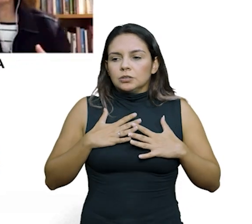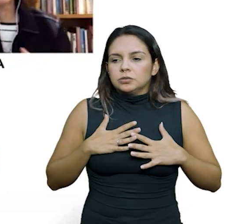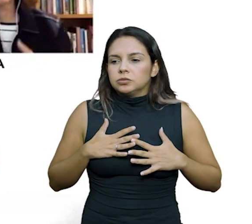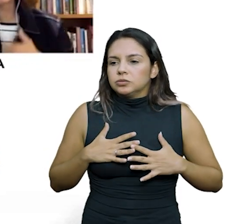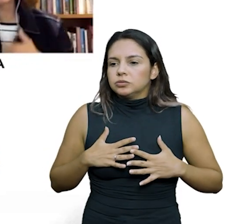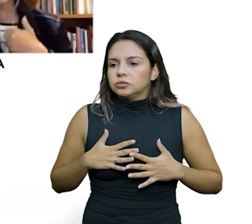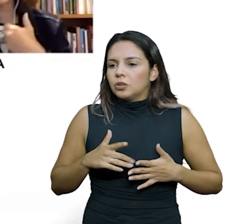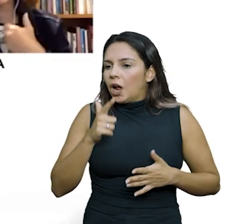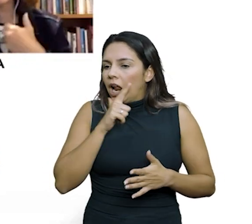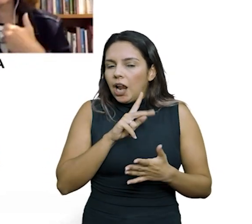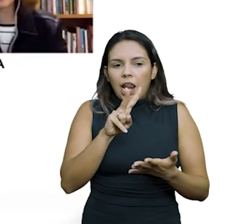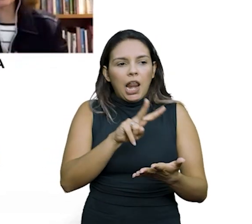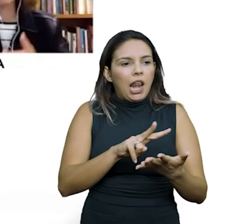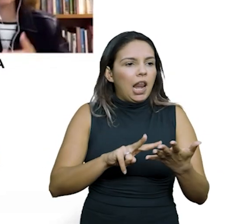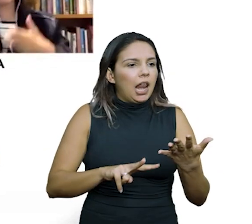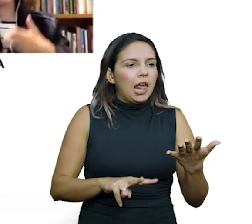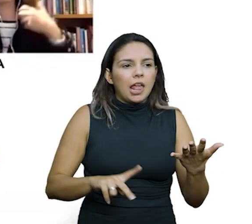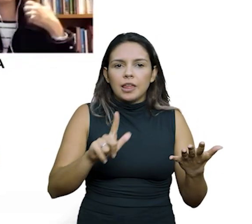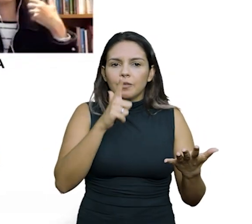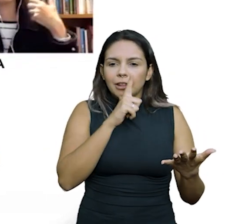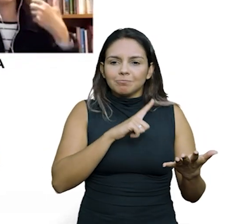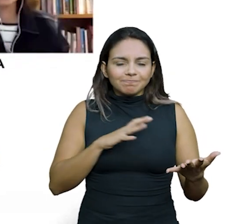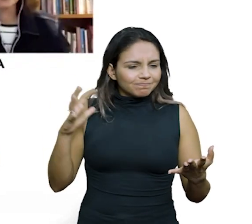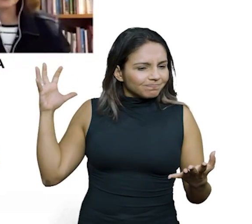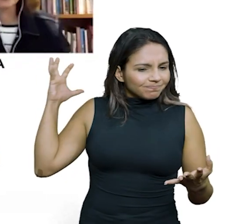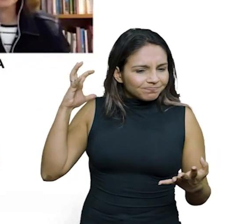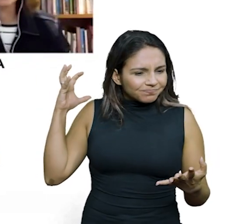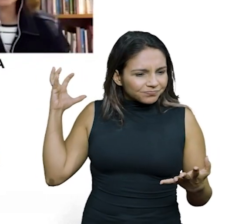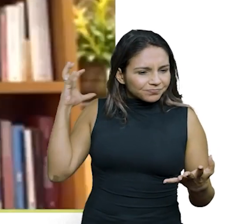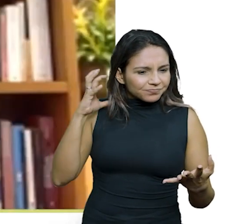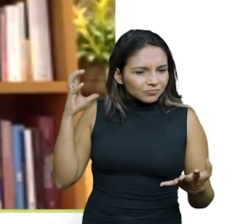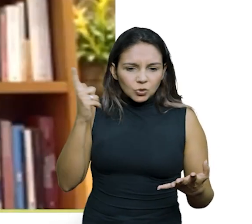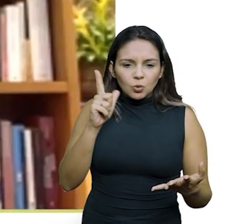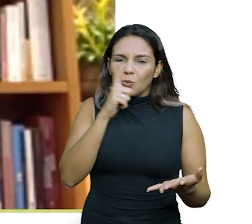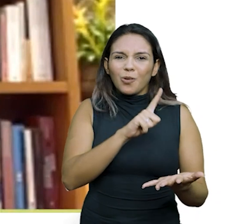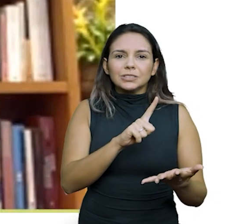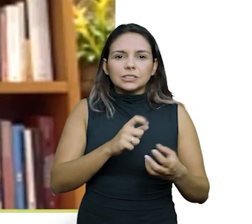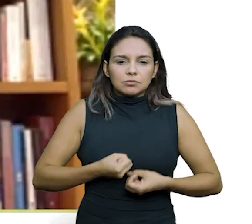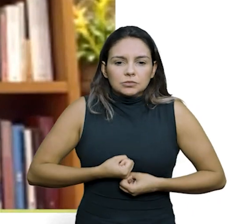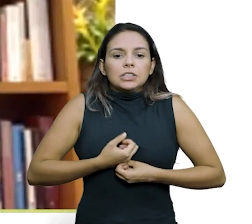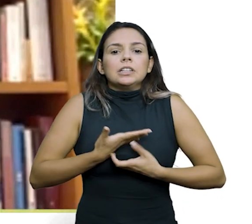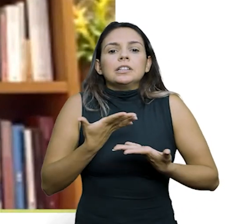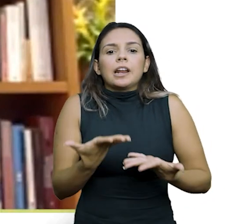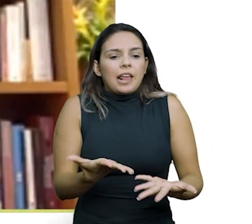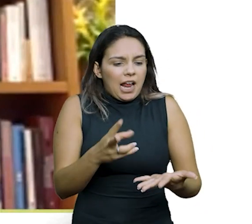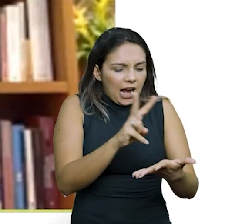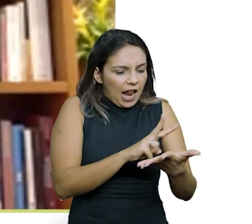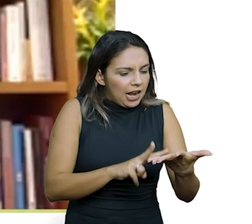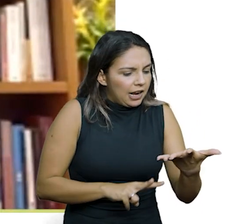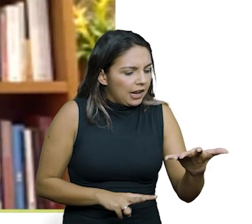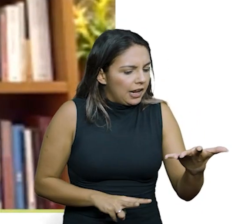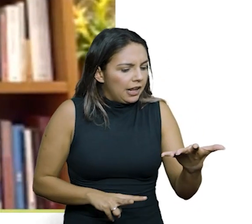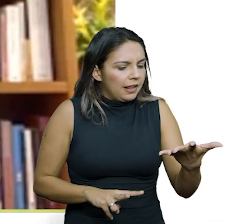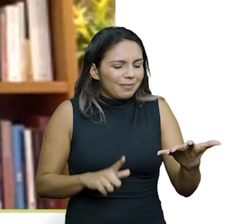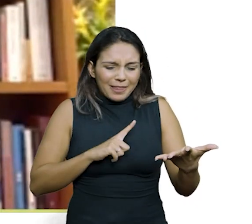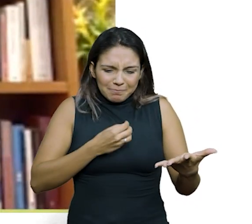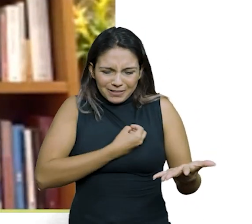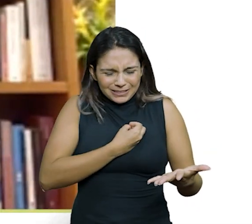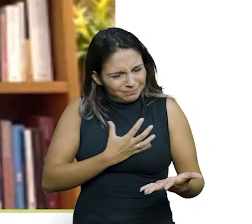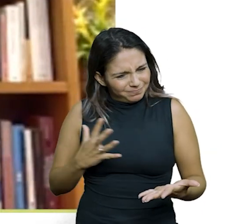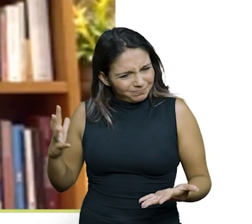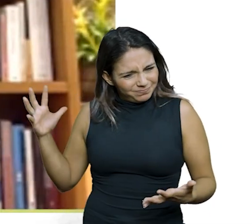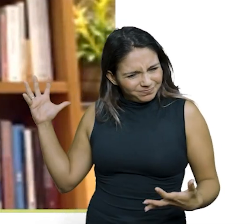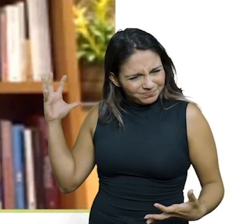se entrega à leitura, você não se entrega à escrita. Está muito difícil a gente se entregar a alguma coisa, porque tem uma